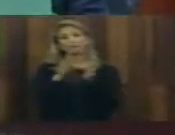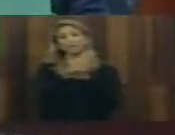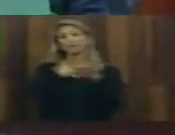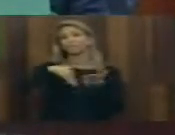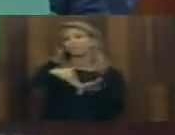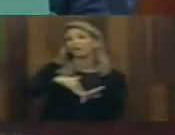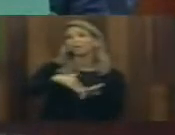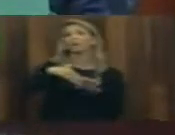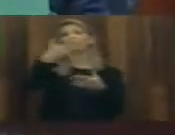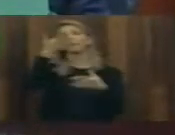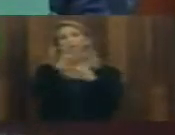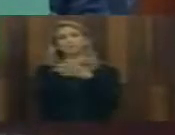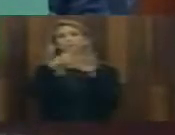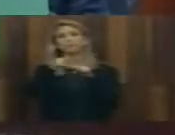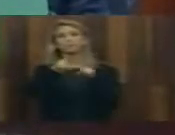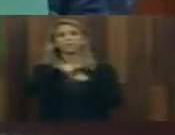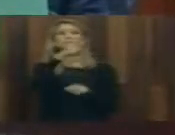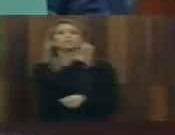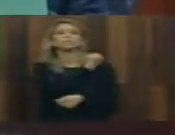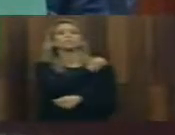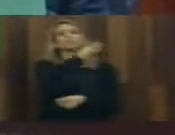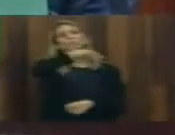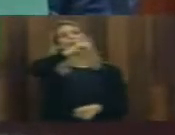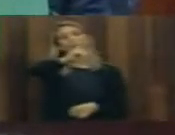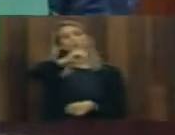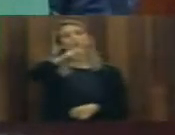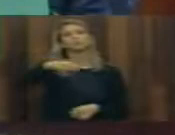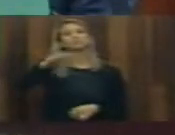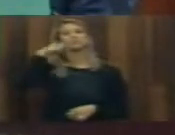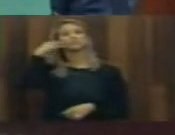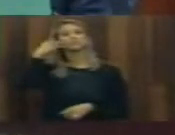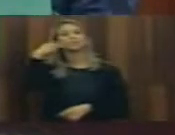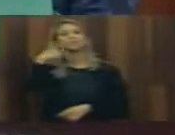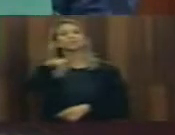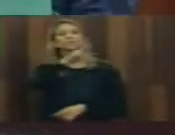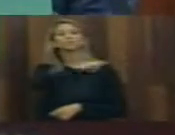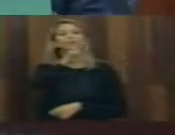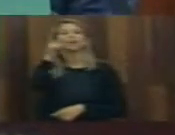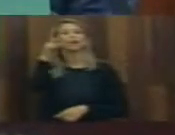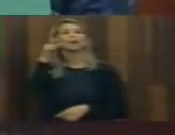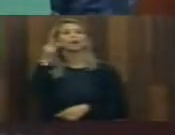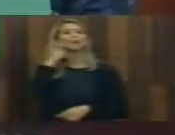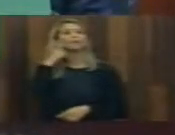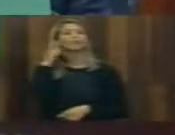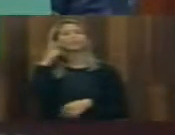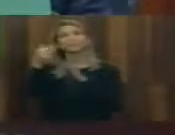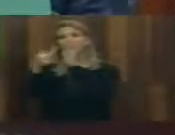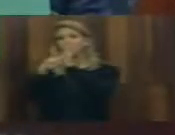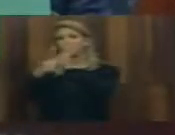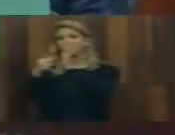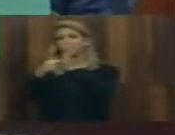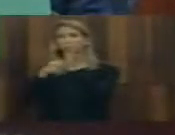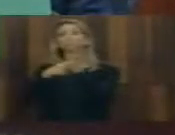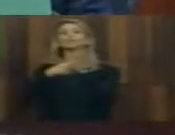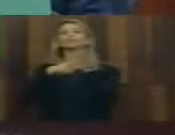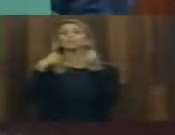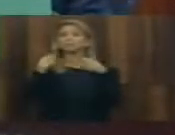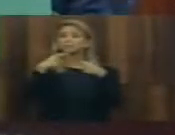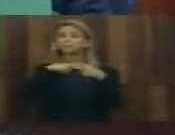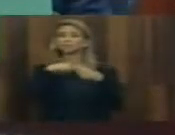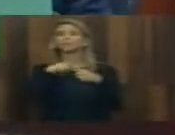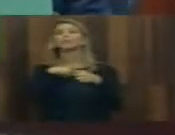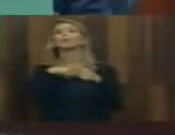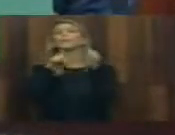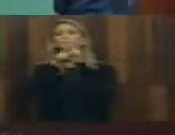de lei 40/2018, de autoria do vereador Rafael Pessanha de Moura, que institui o Abril Verde, mês dedicado à